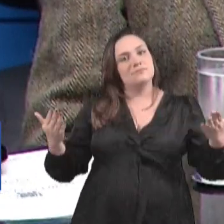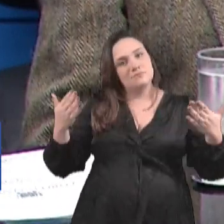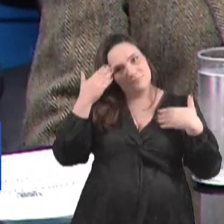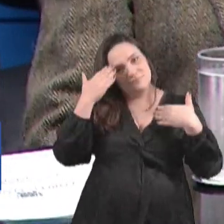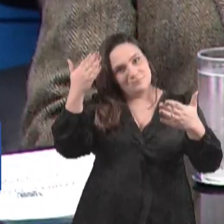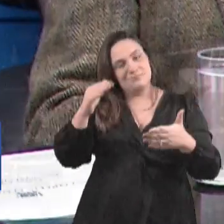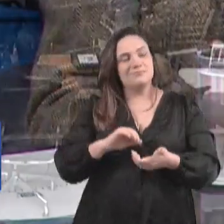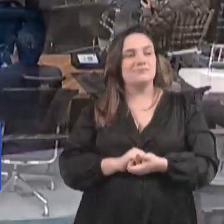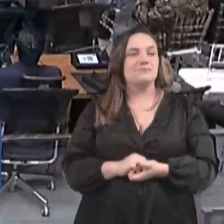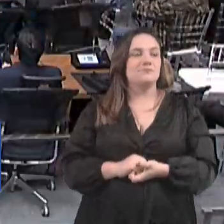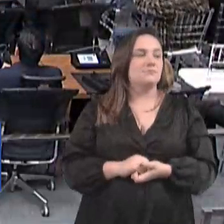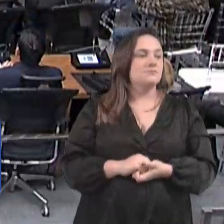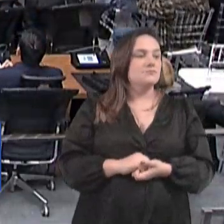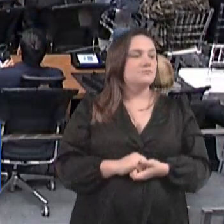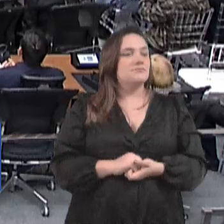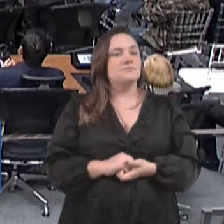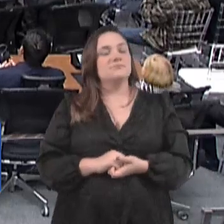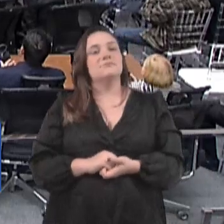Muito obrigado.